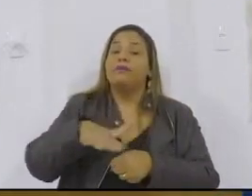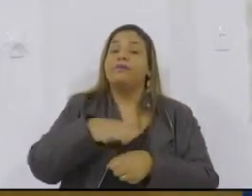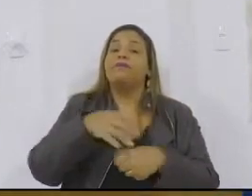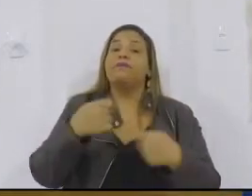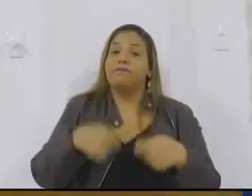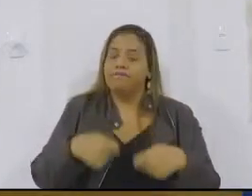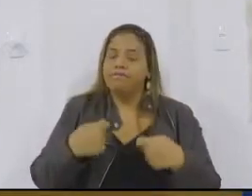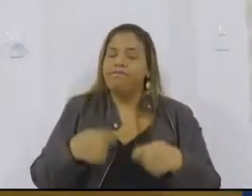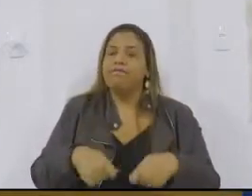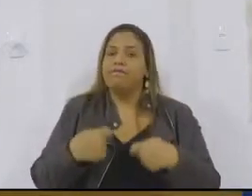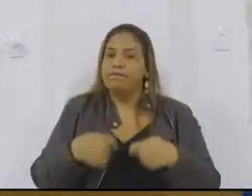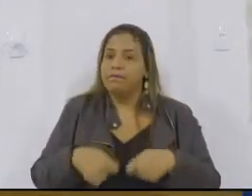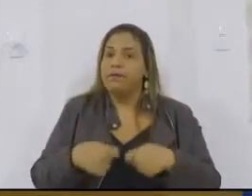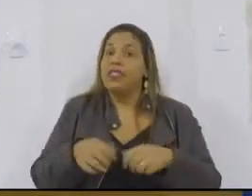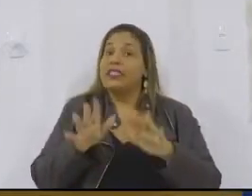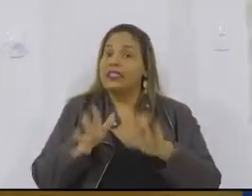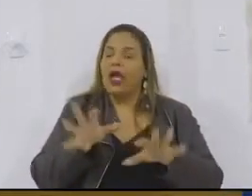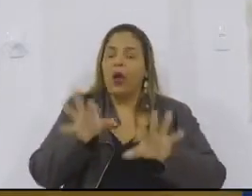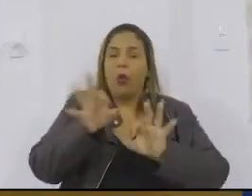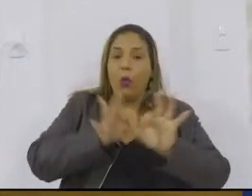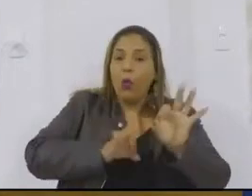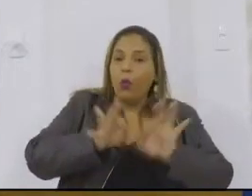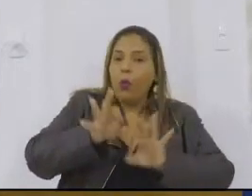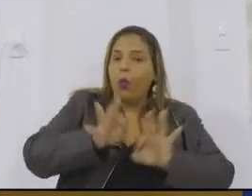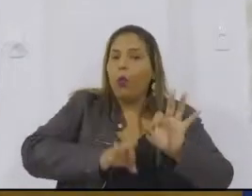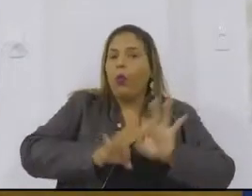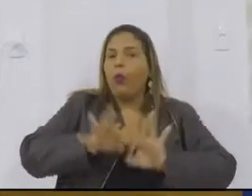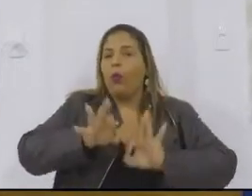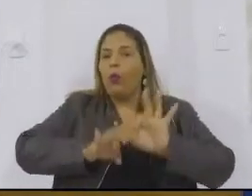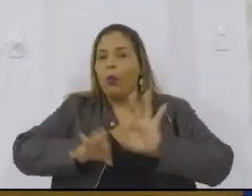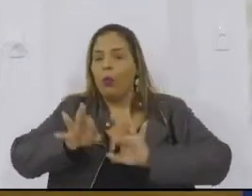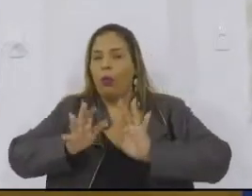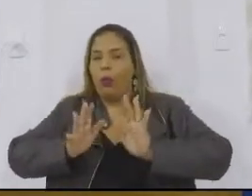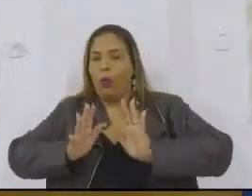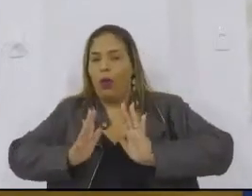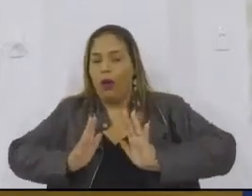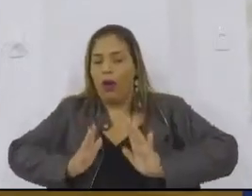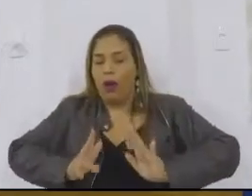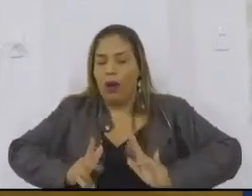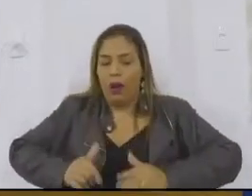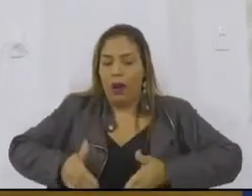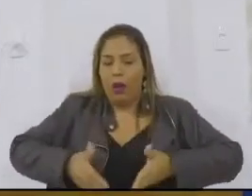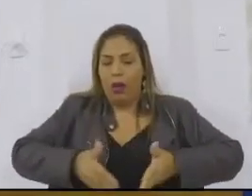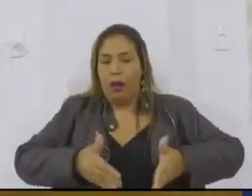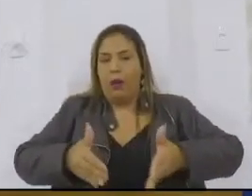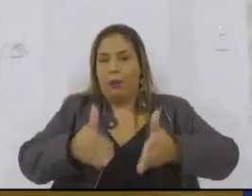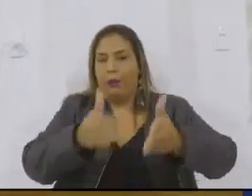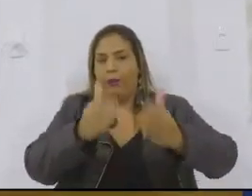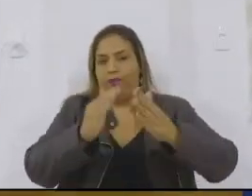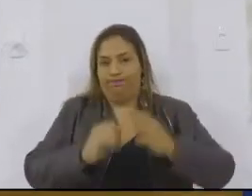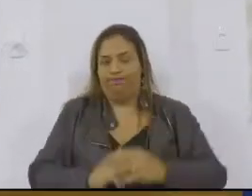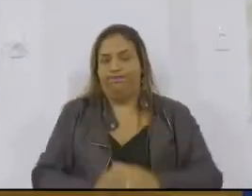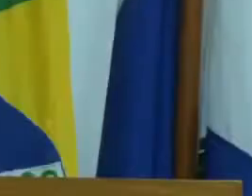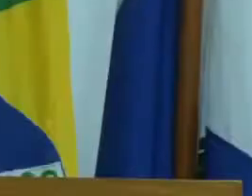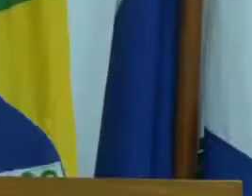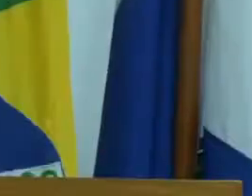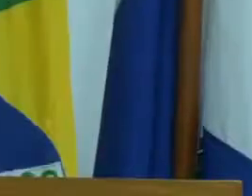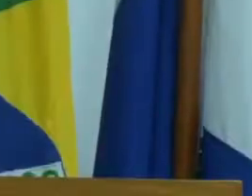né, já se planejar para estar limpando os rios que cortam nessa cidade. Nós